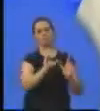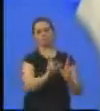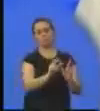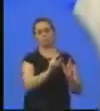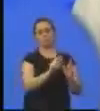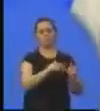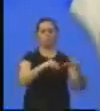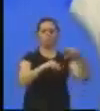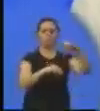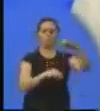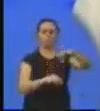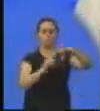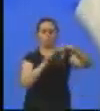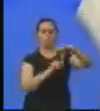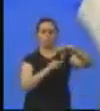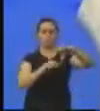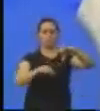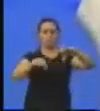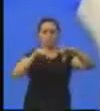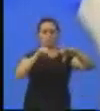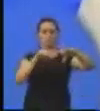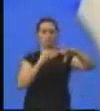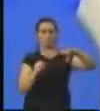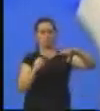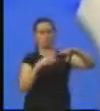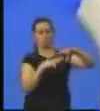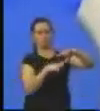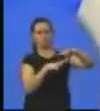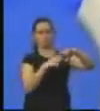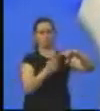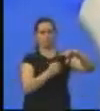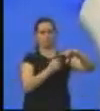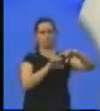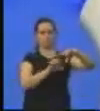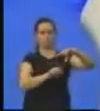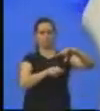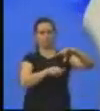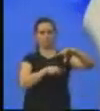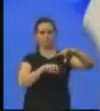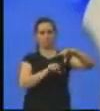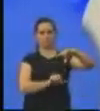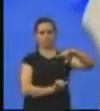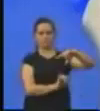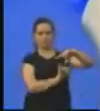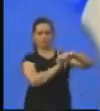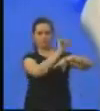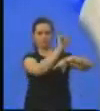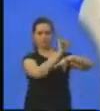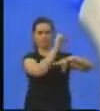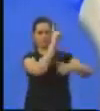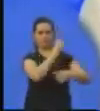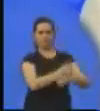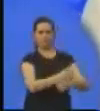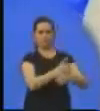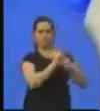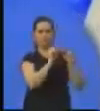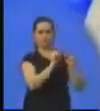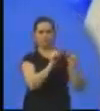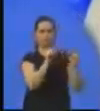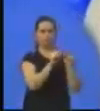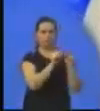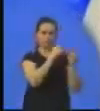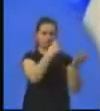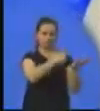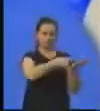Chegou lá, eu vou fazer a projeção no sentido do eixo y e vou ver o que dá. Quando eu faço isso,